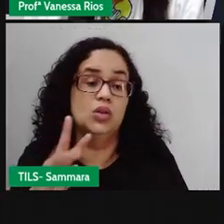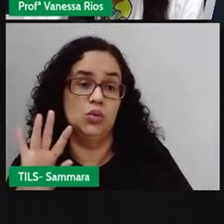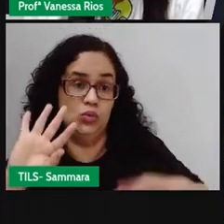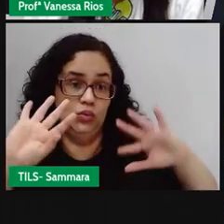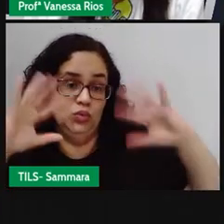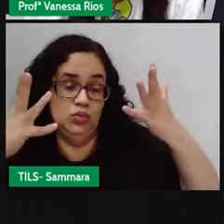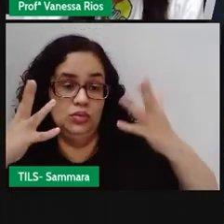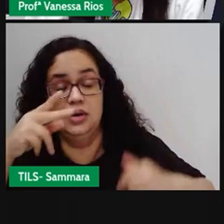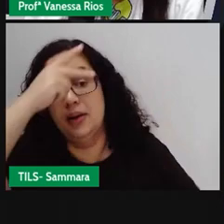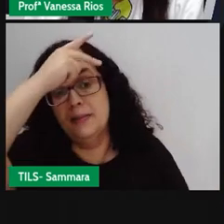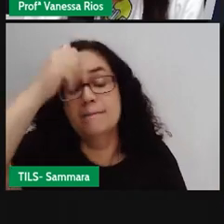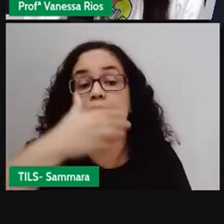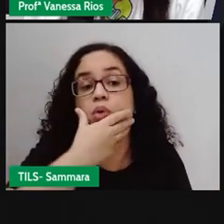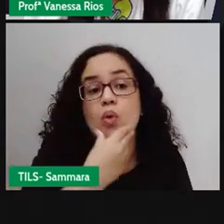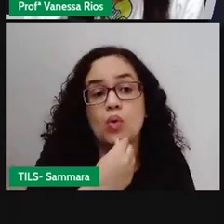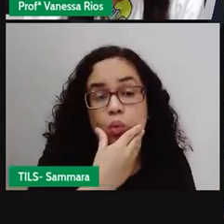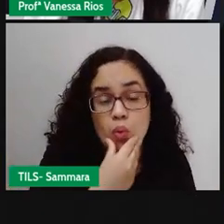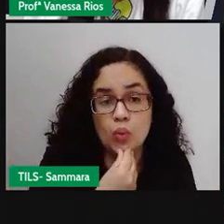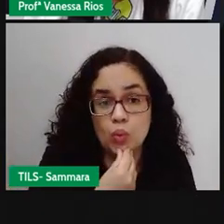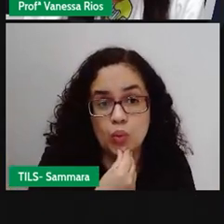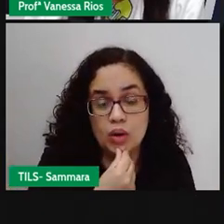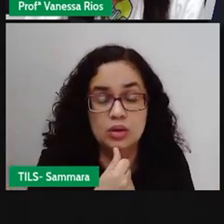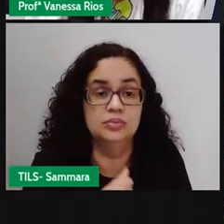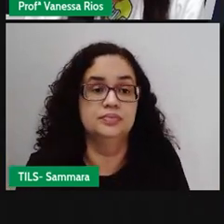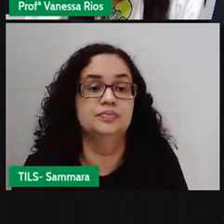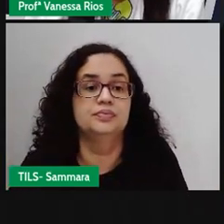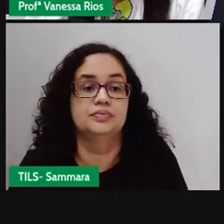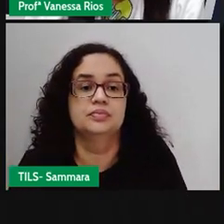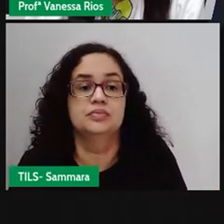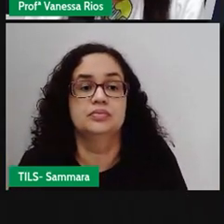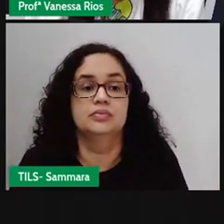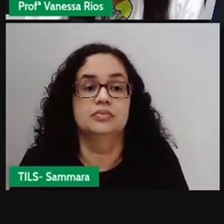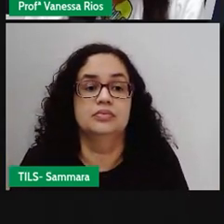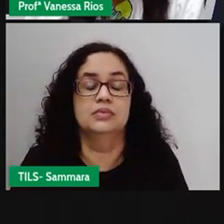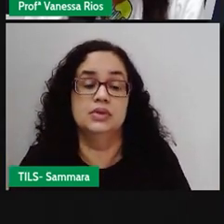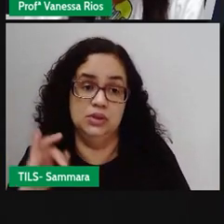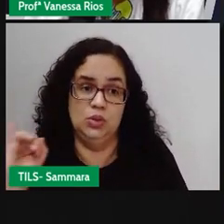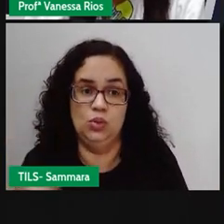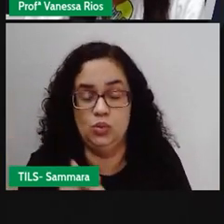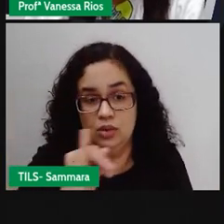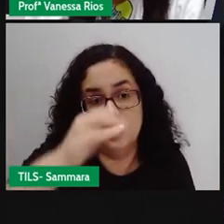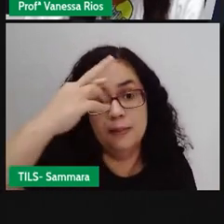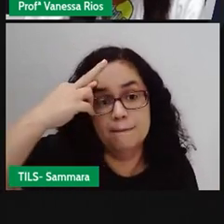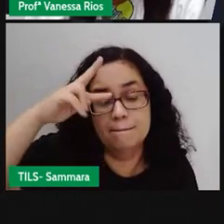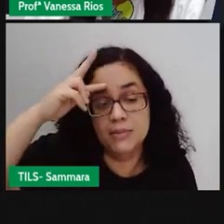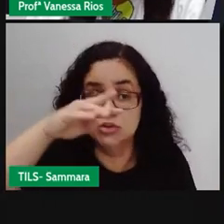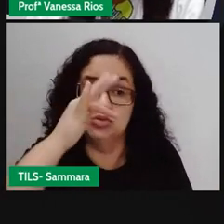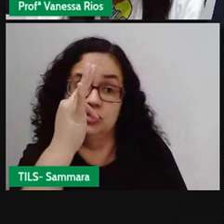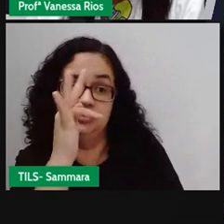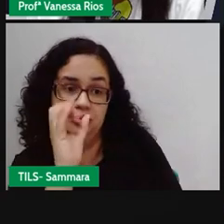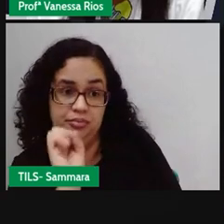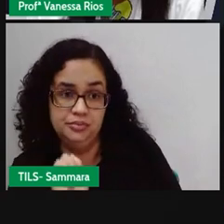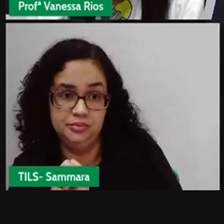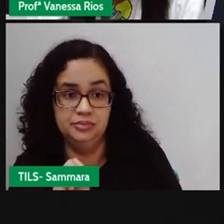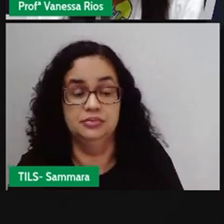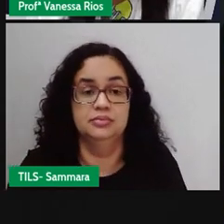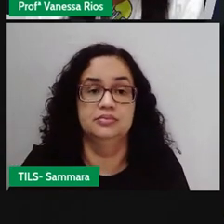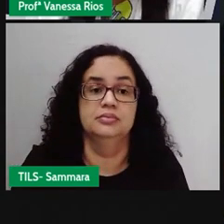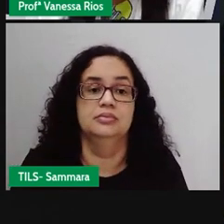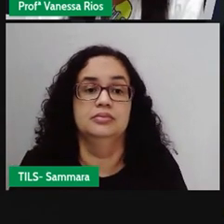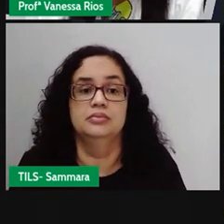aos tropeiros, esse integrante tão importante da história de Feira de Santana.